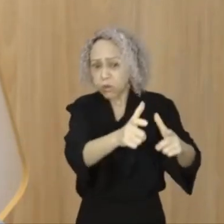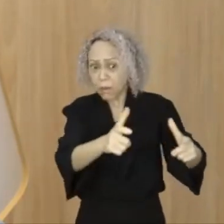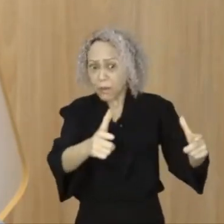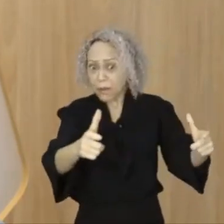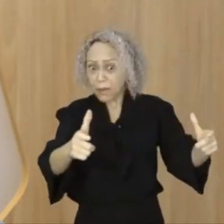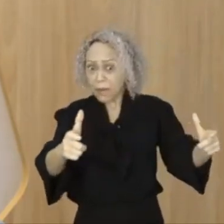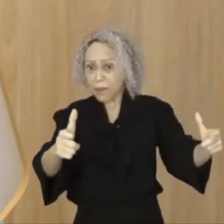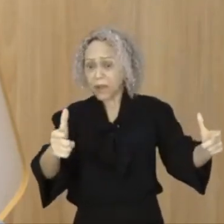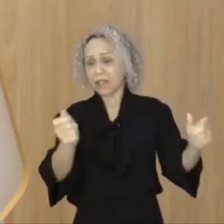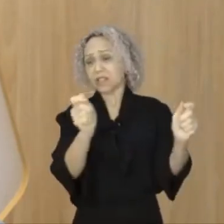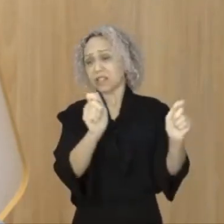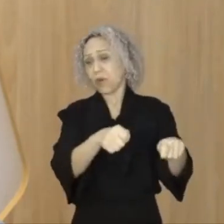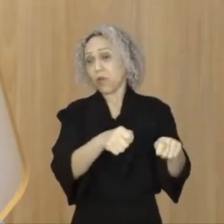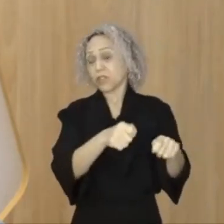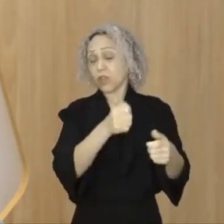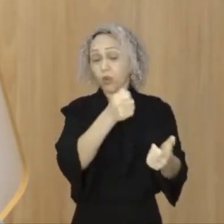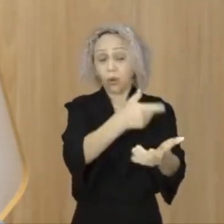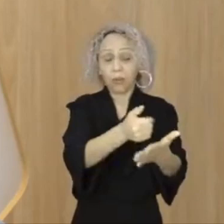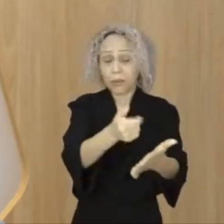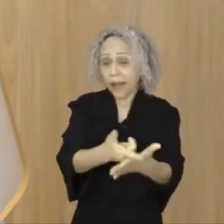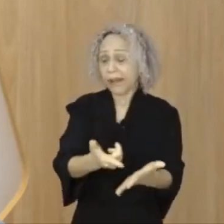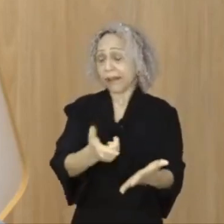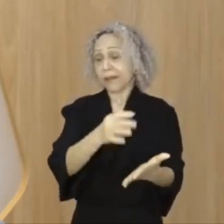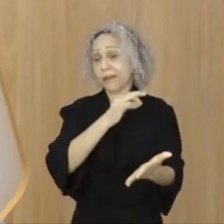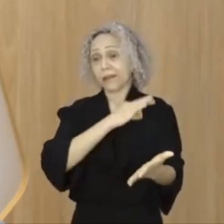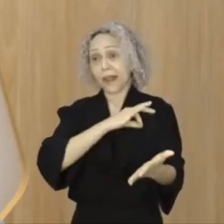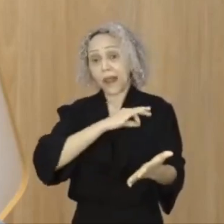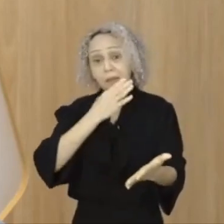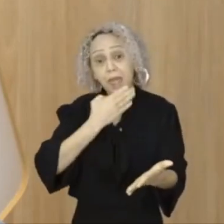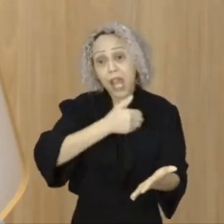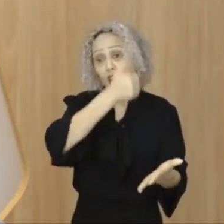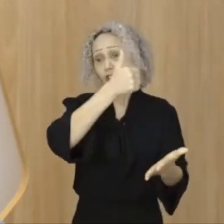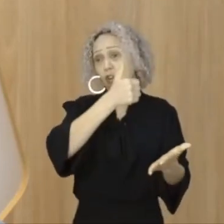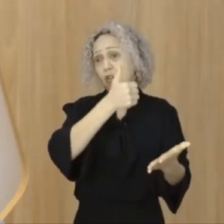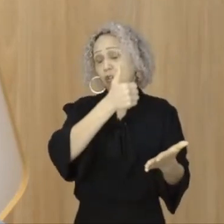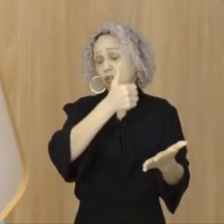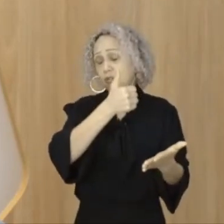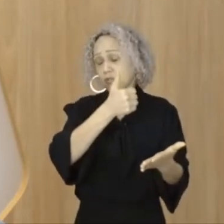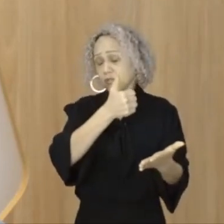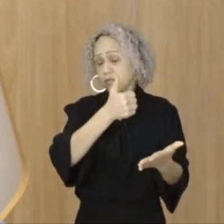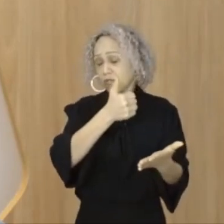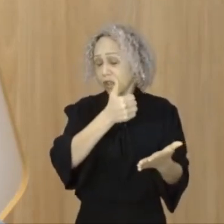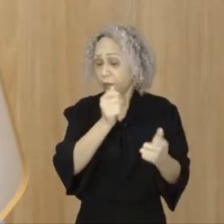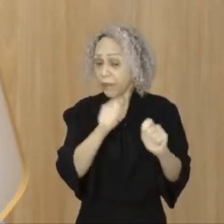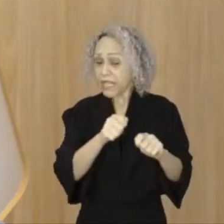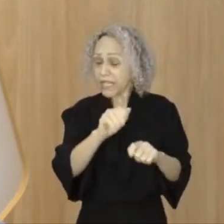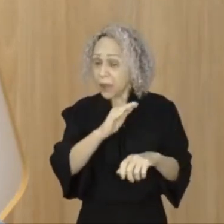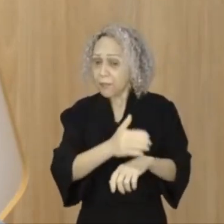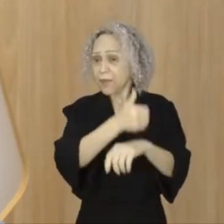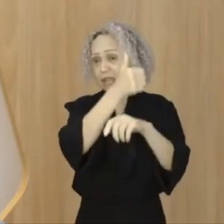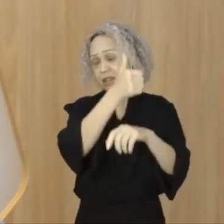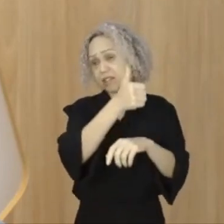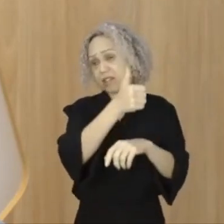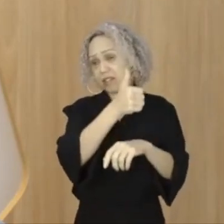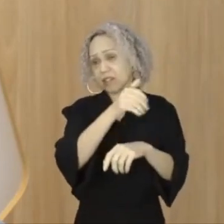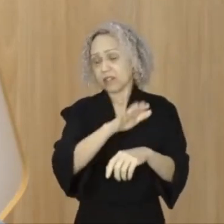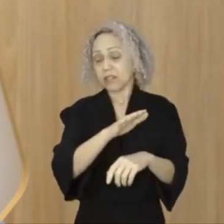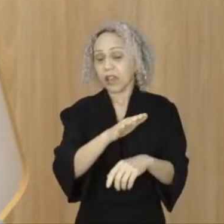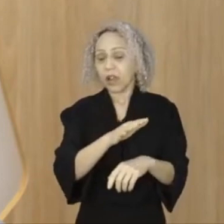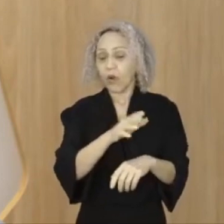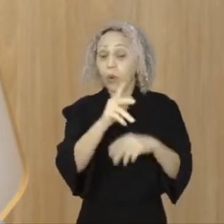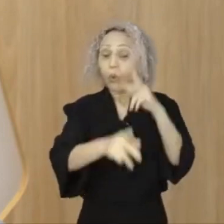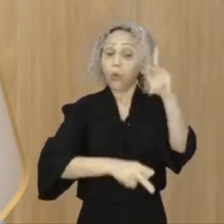reforma vai ter esse forte impacto do ponto de vista da renda do cidadão brasileiro. Então, o povo brasileiro vai ganhar R$6.000 a